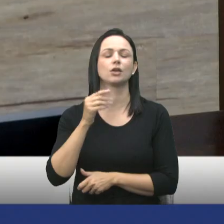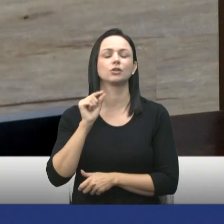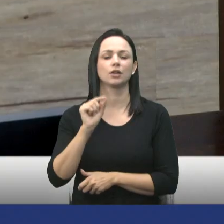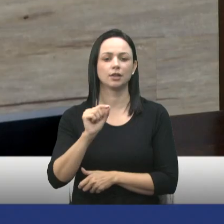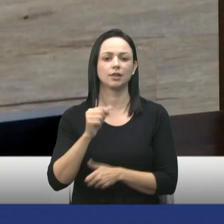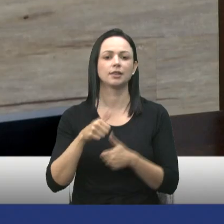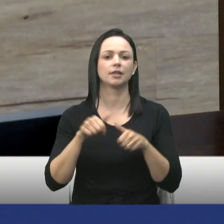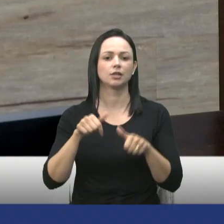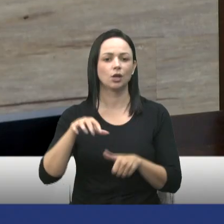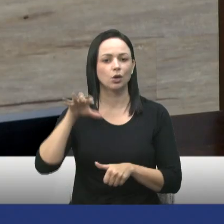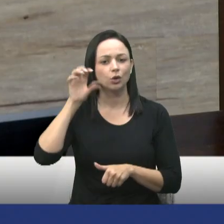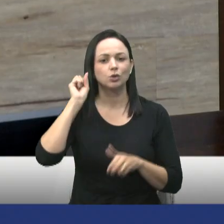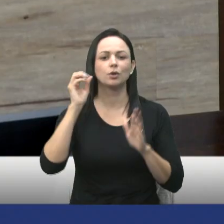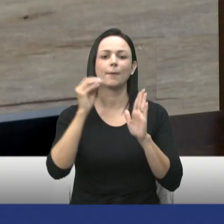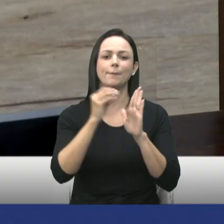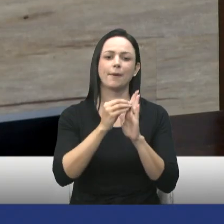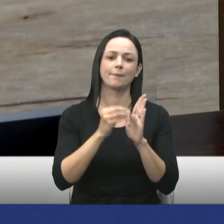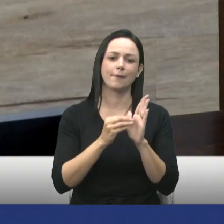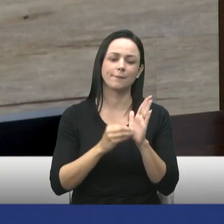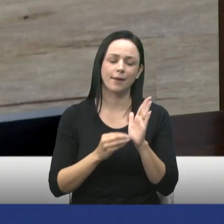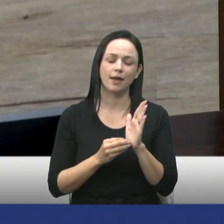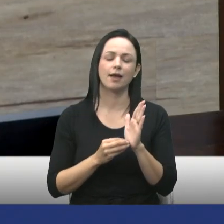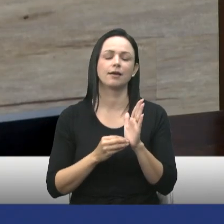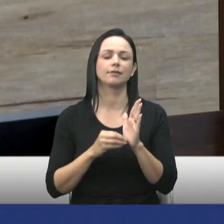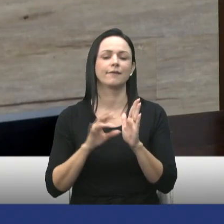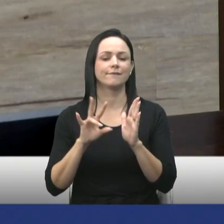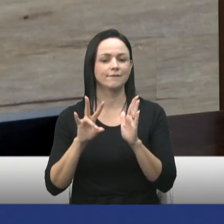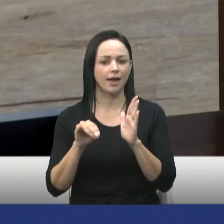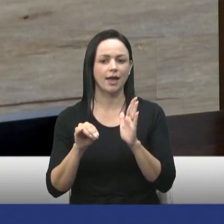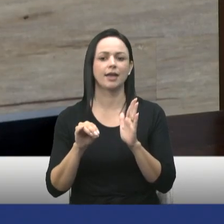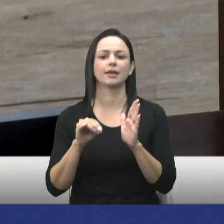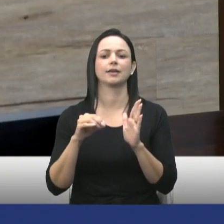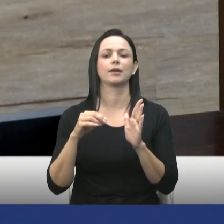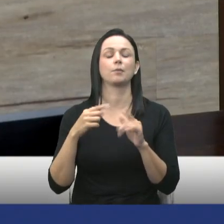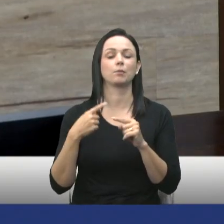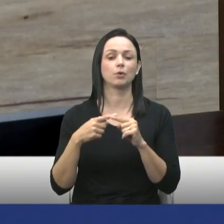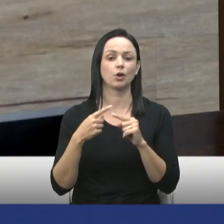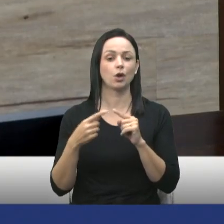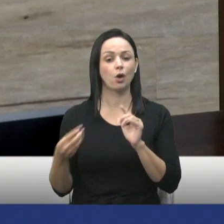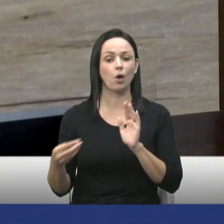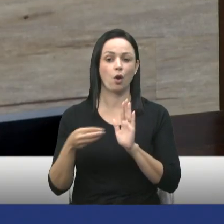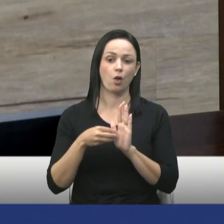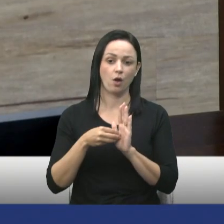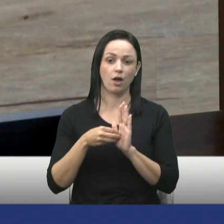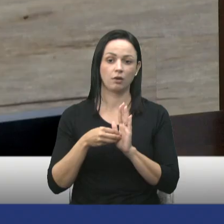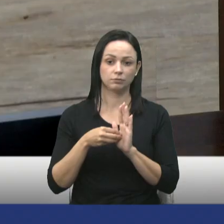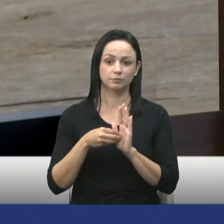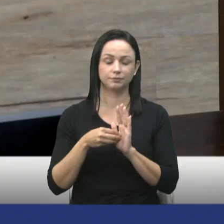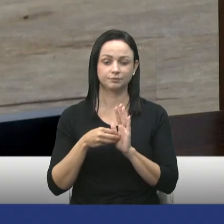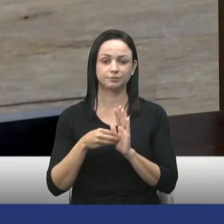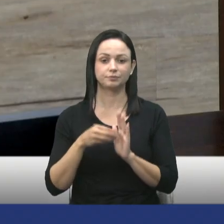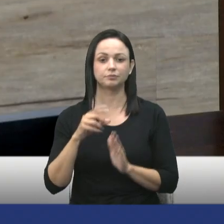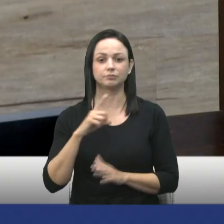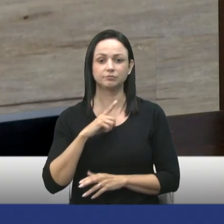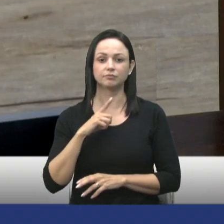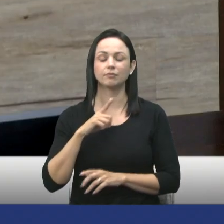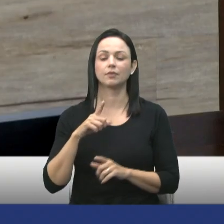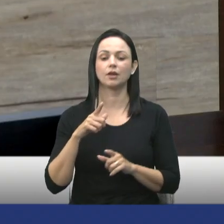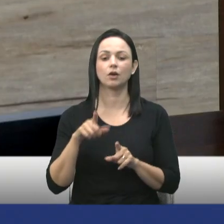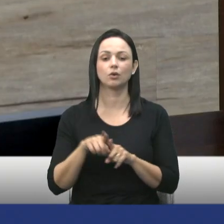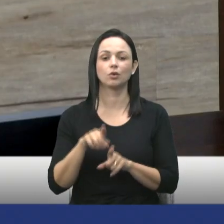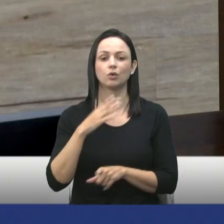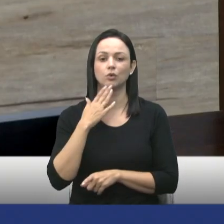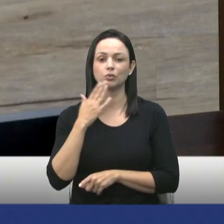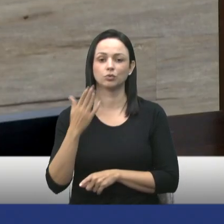ouvindo, fazendo as anotações, para poder incluir, Nós já sabemos também que tem reivindicações